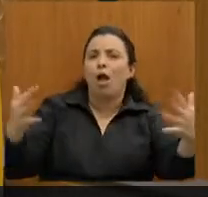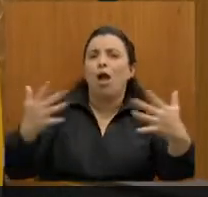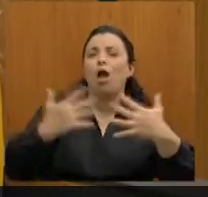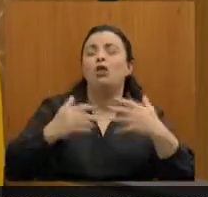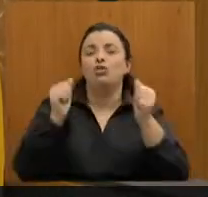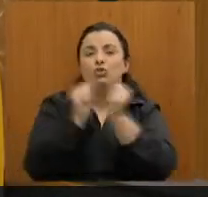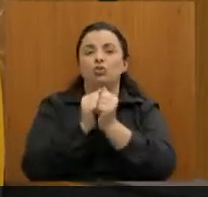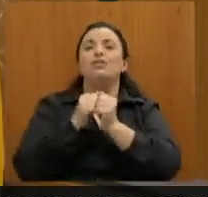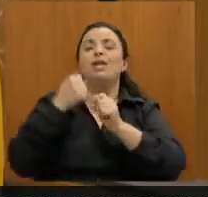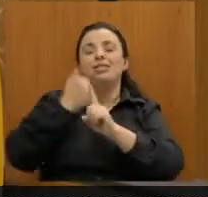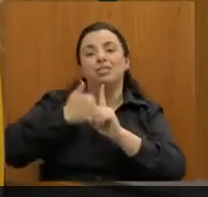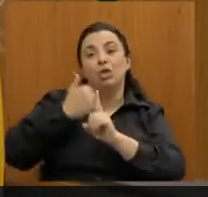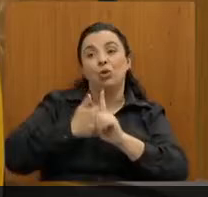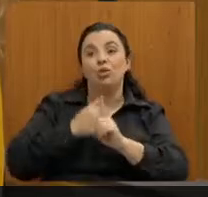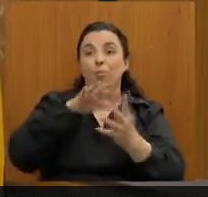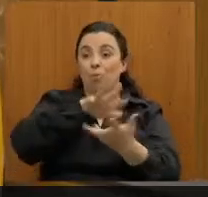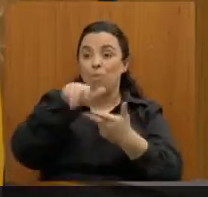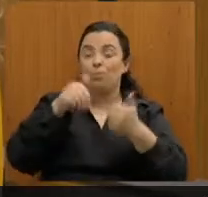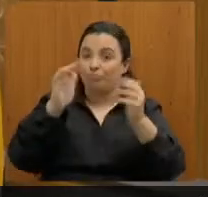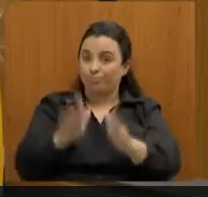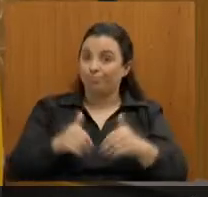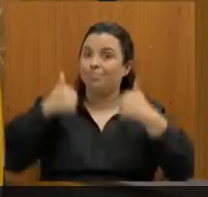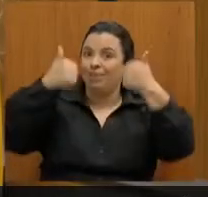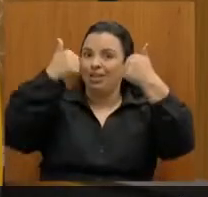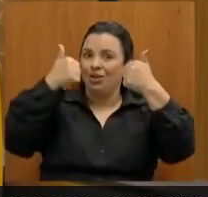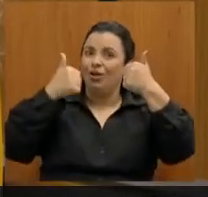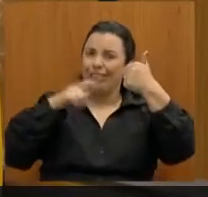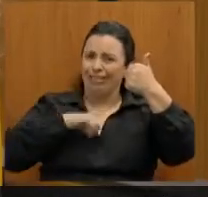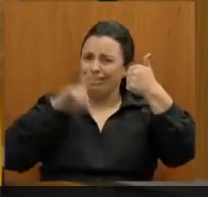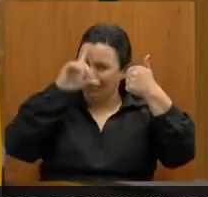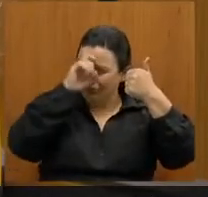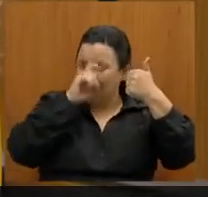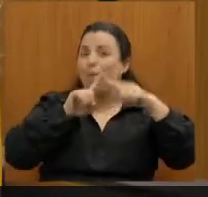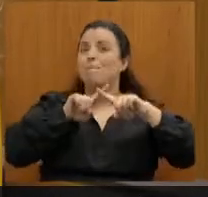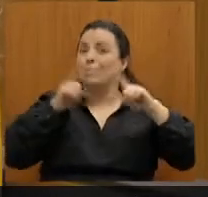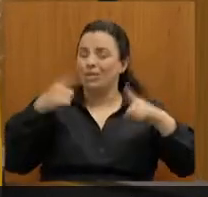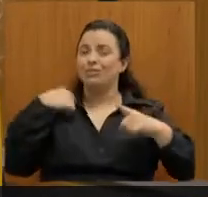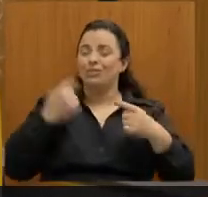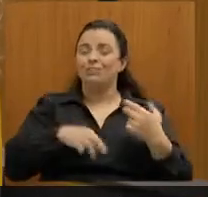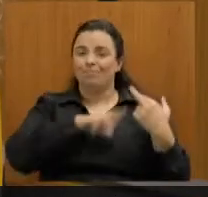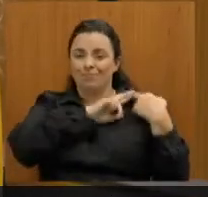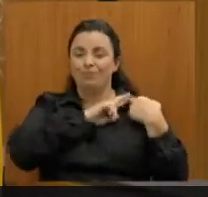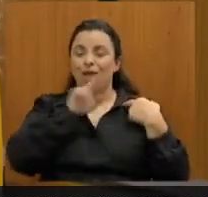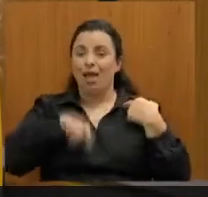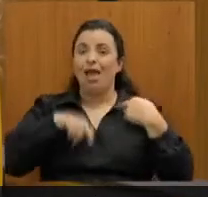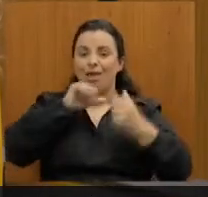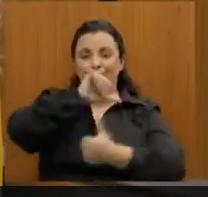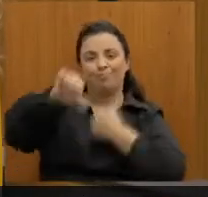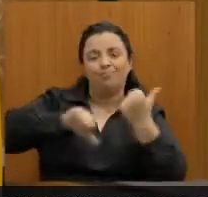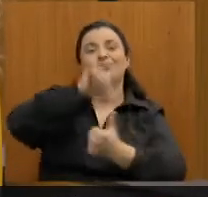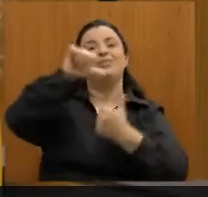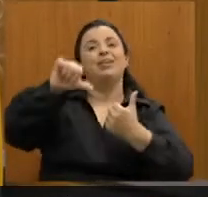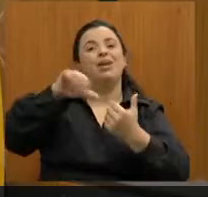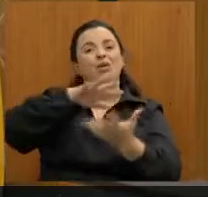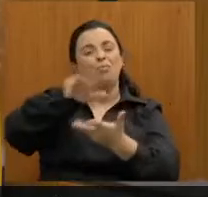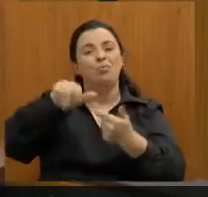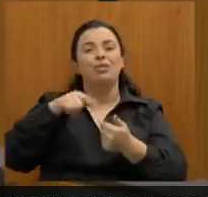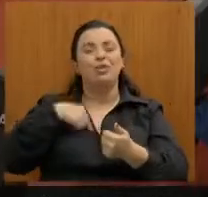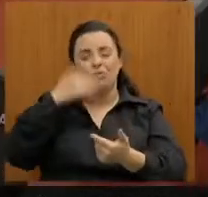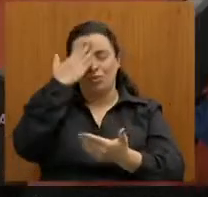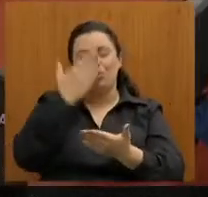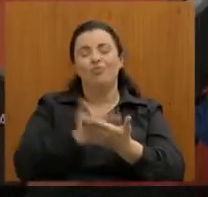do que esse que está que ele tá um pouquinho difícil né mas a nossa tarefa é transformá-los e eu tenho fé e esperança na luta que nós o faremos